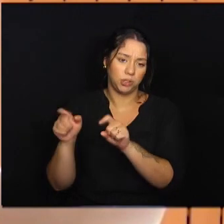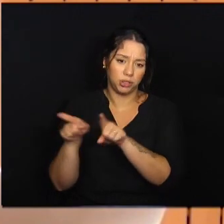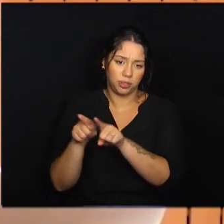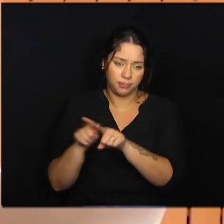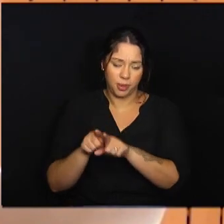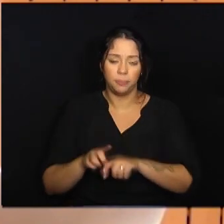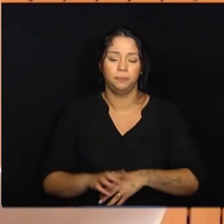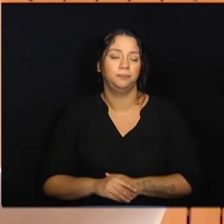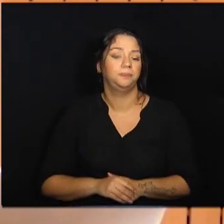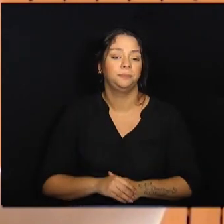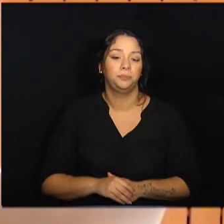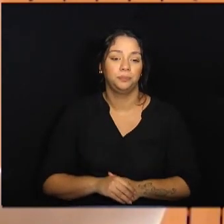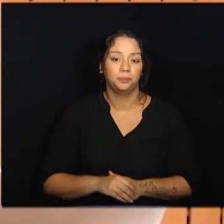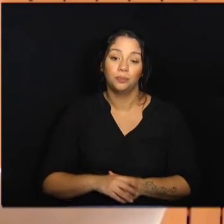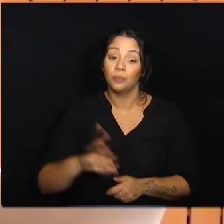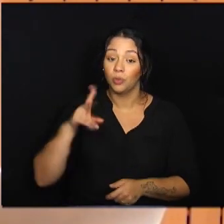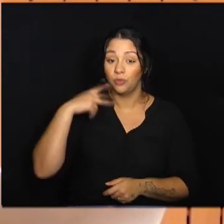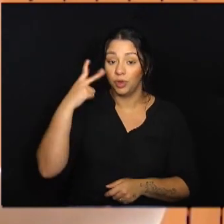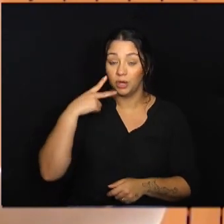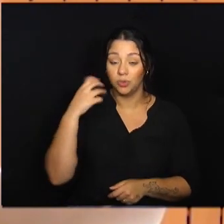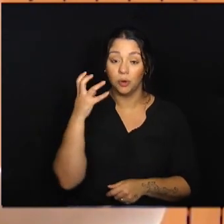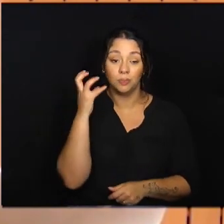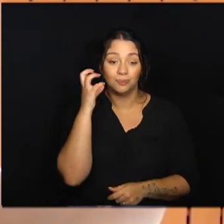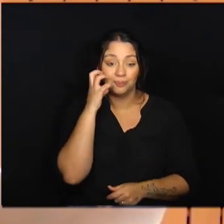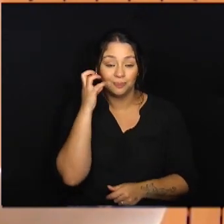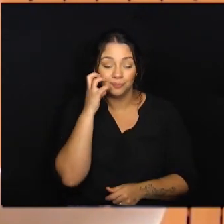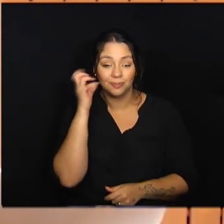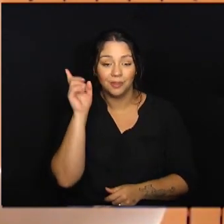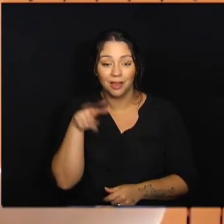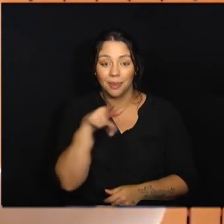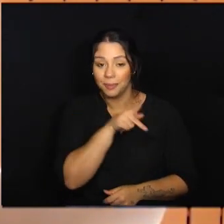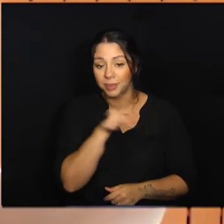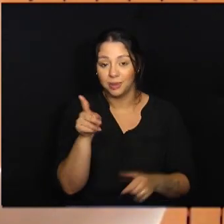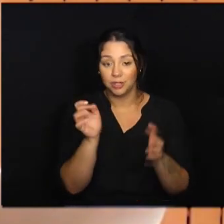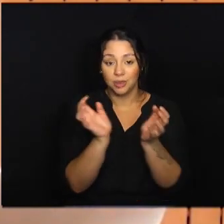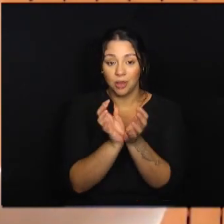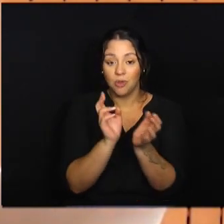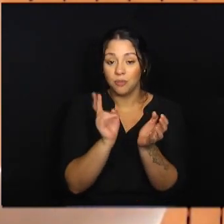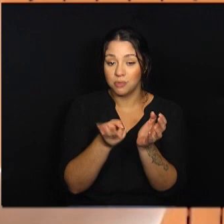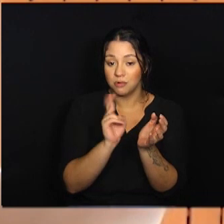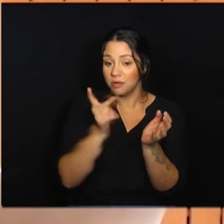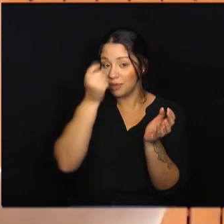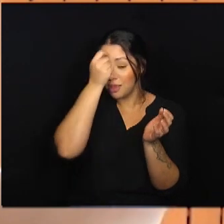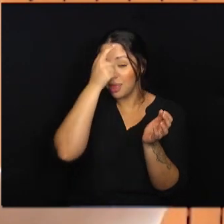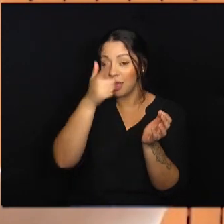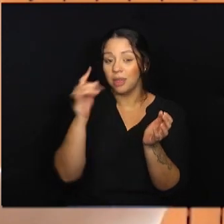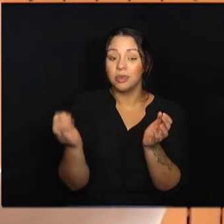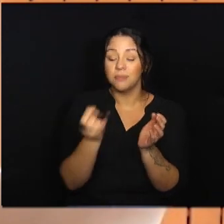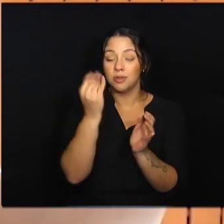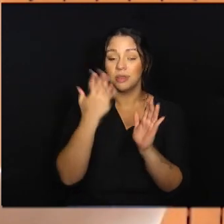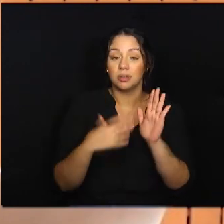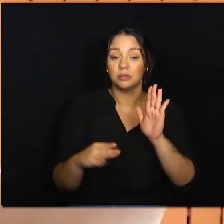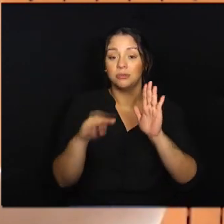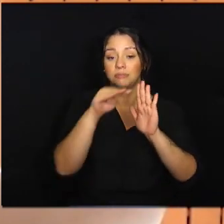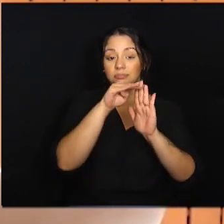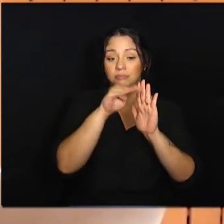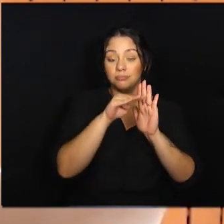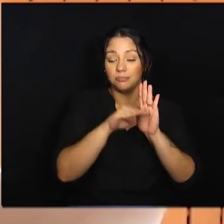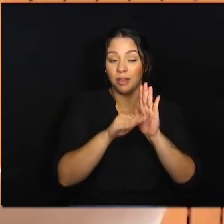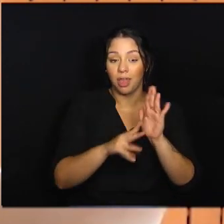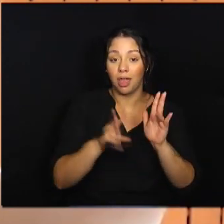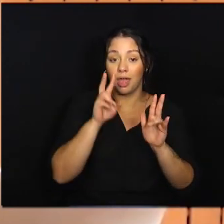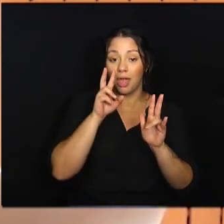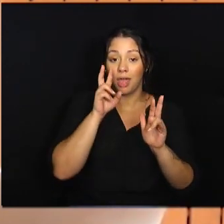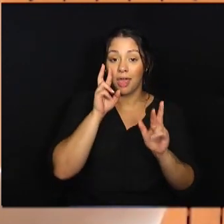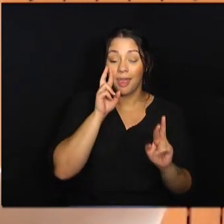vereador Igor Diego, presidente da Comissão de Cultura, é importante trazer em pauta o reconhecimento profissional de quem se